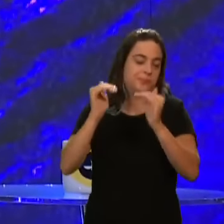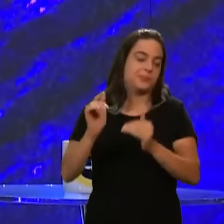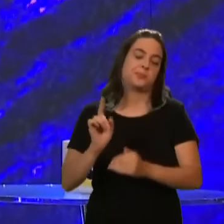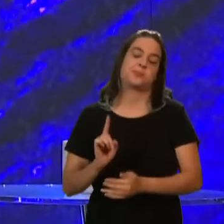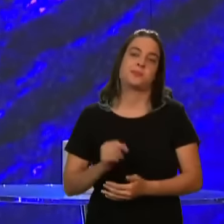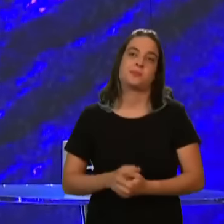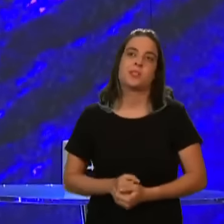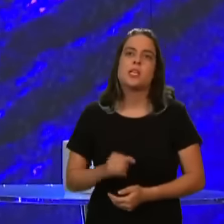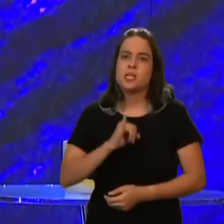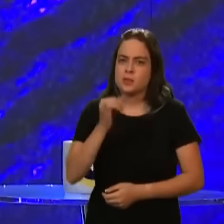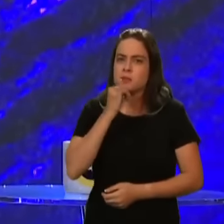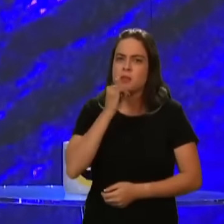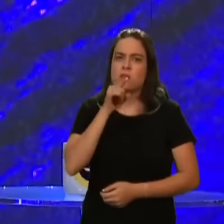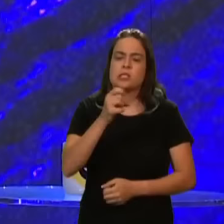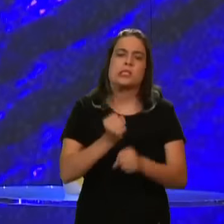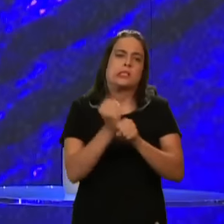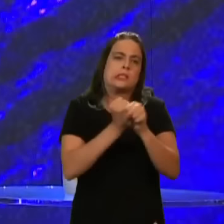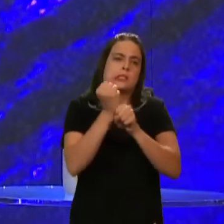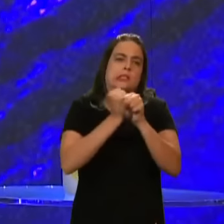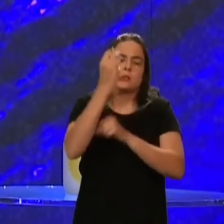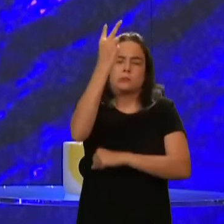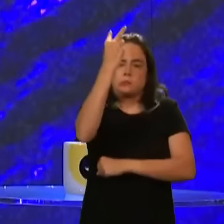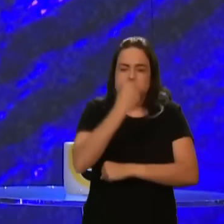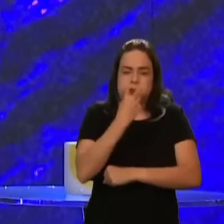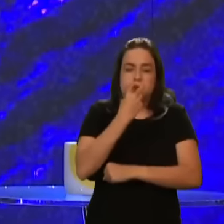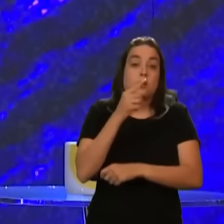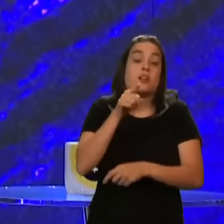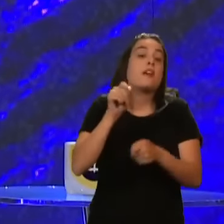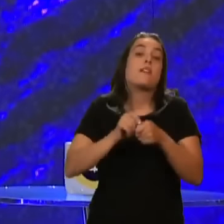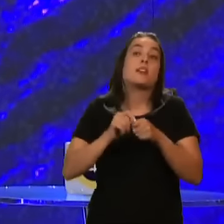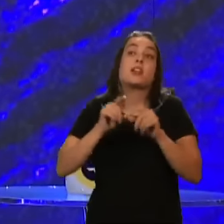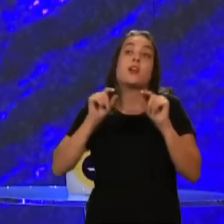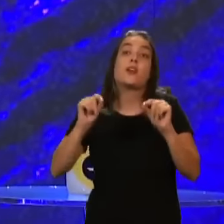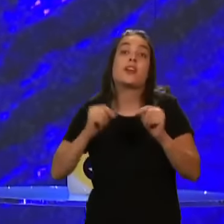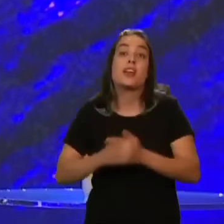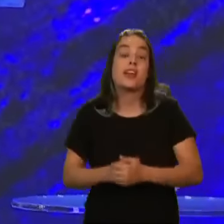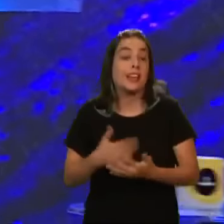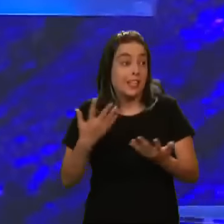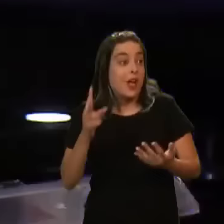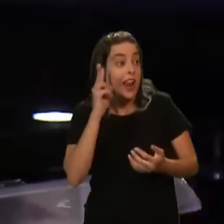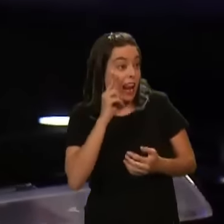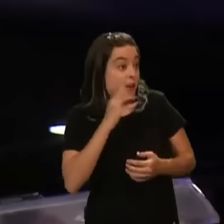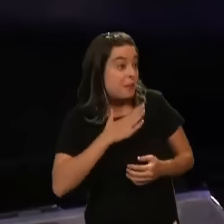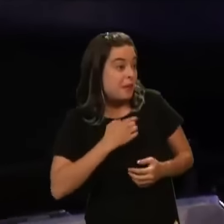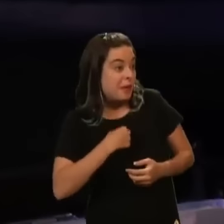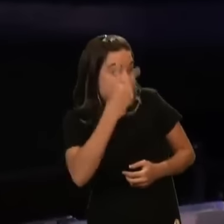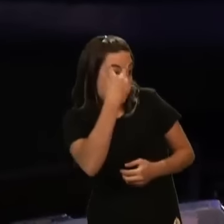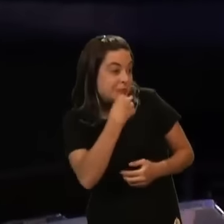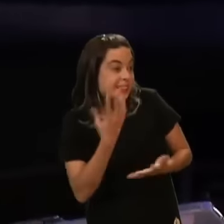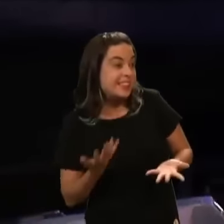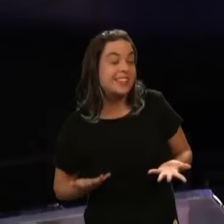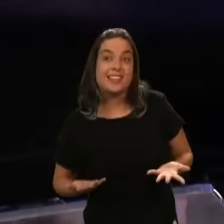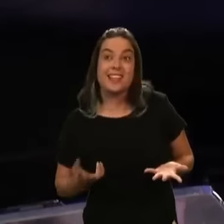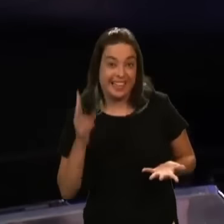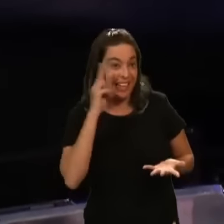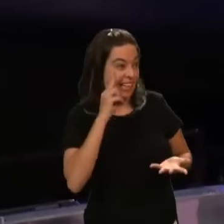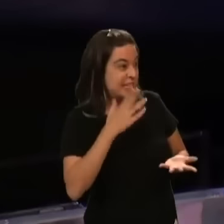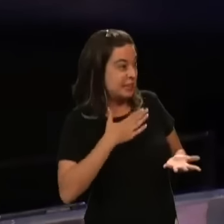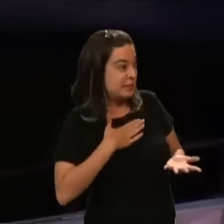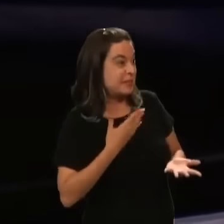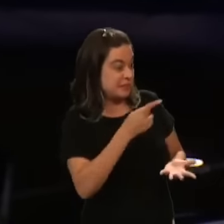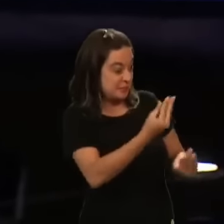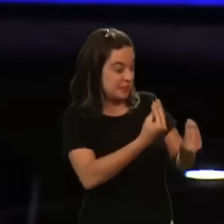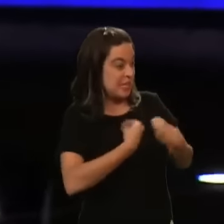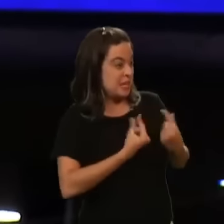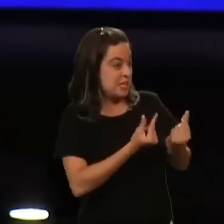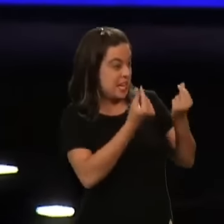Se você fosse cego durante muitos anos e voltasse a ver, o que você ia falar? Ei, você lembra de mim? Eu era ceguinho. Você lembra? Você me deu